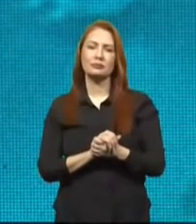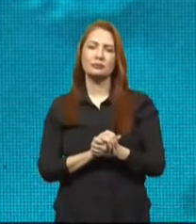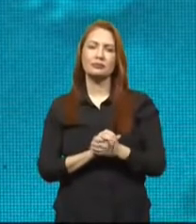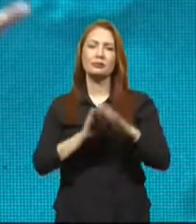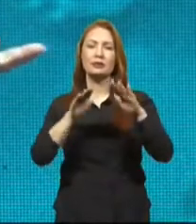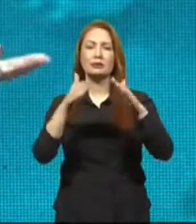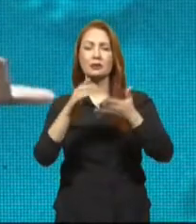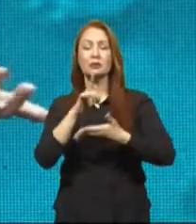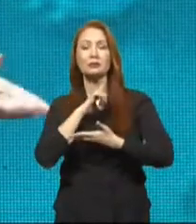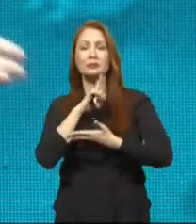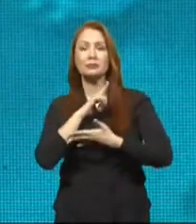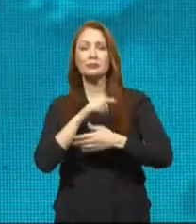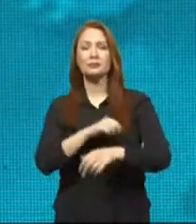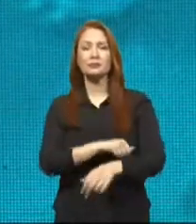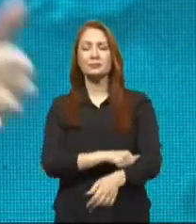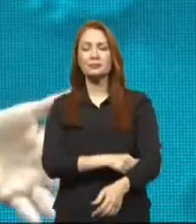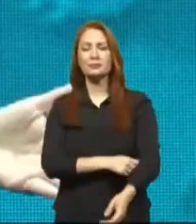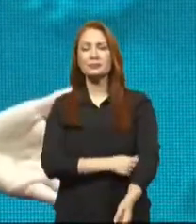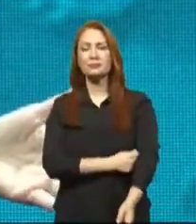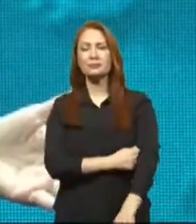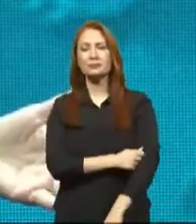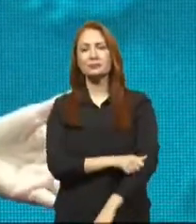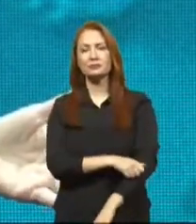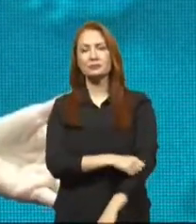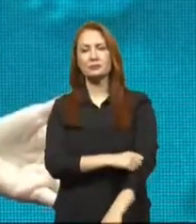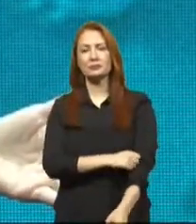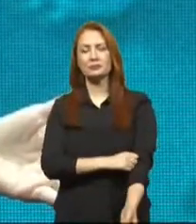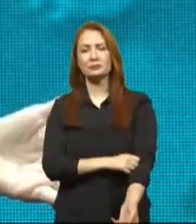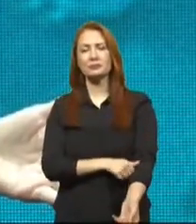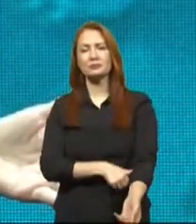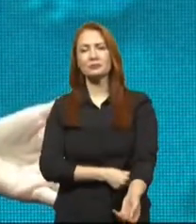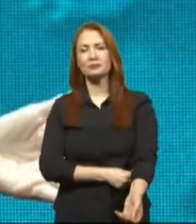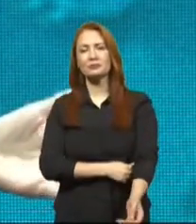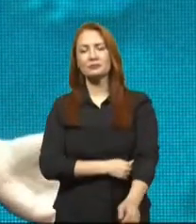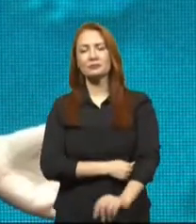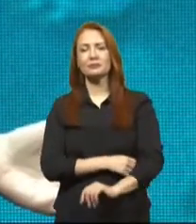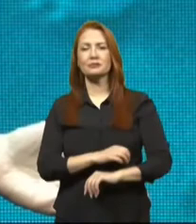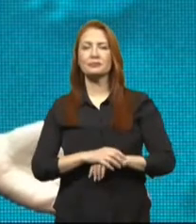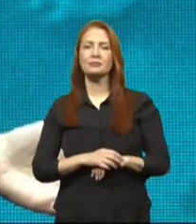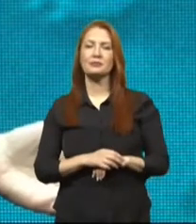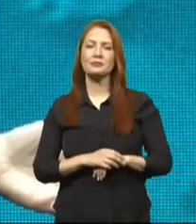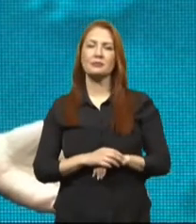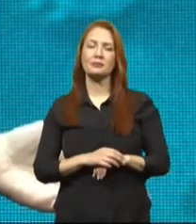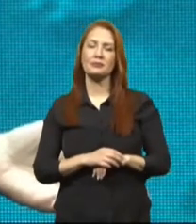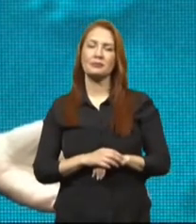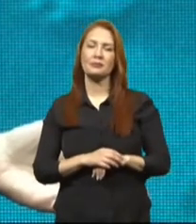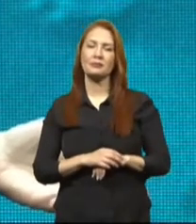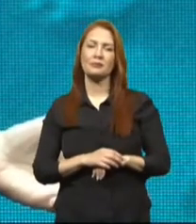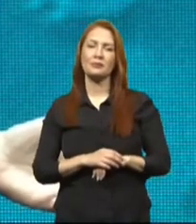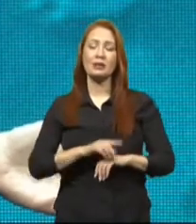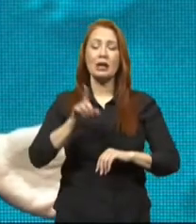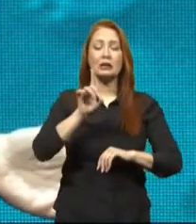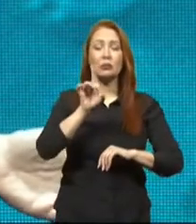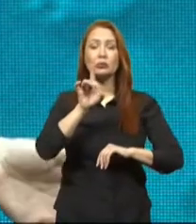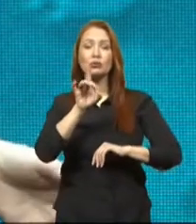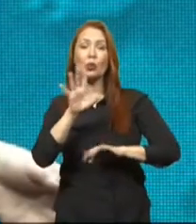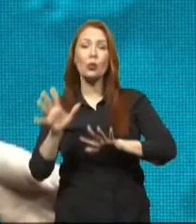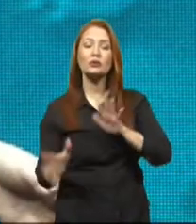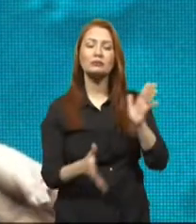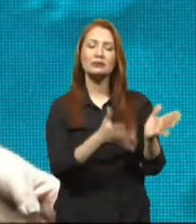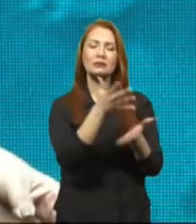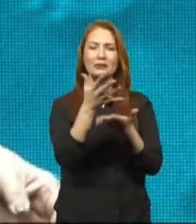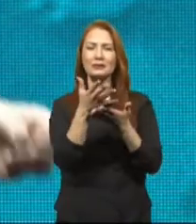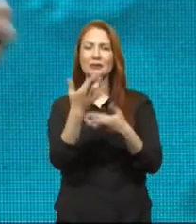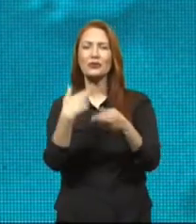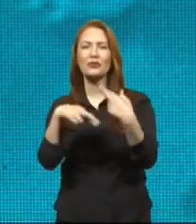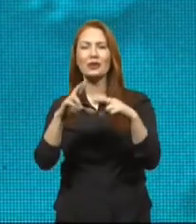isso, não só que se faça esse incentivo, né, à atividade da reciclagem, como vai